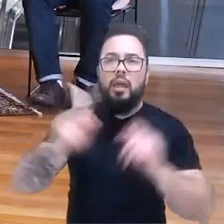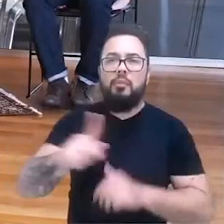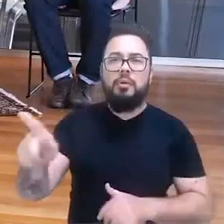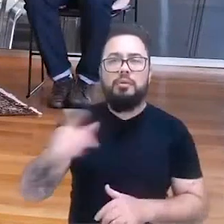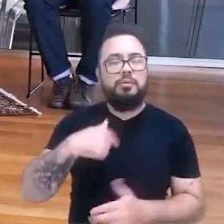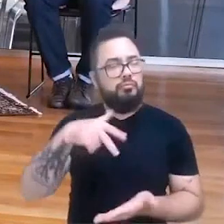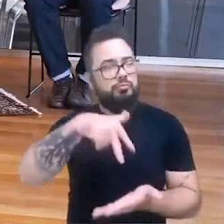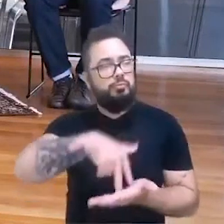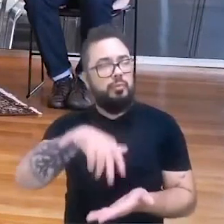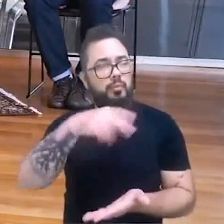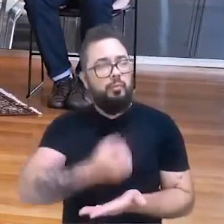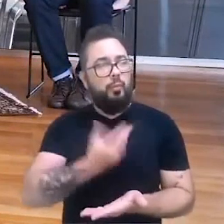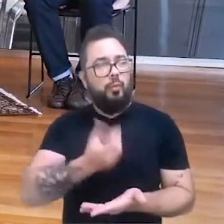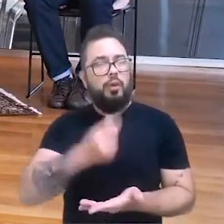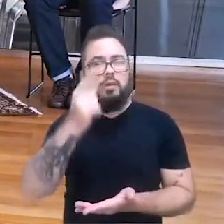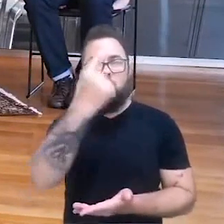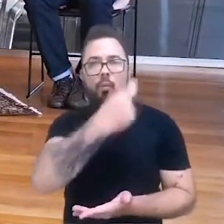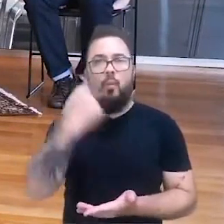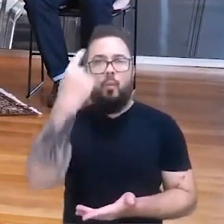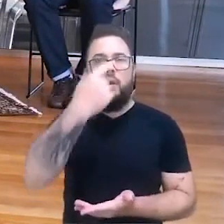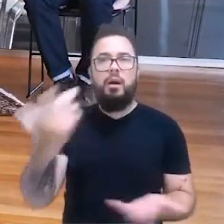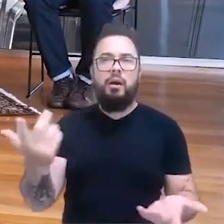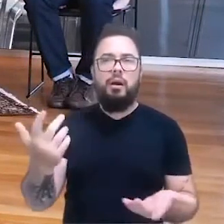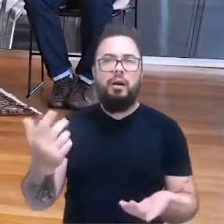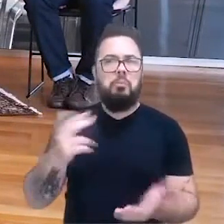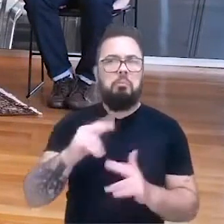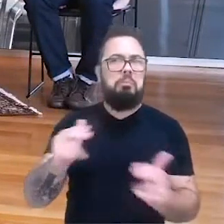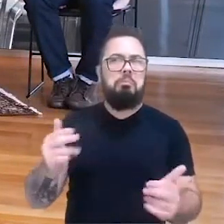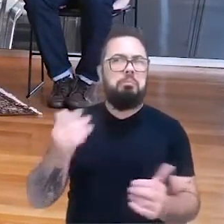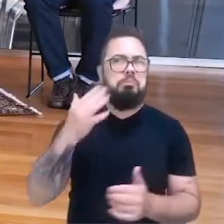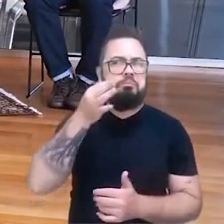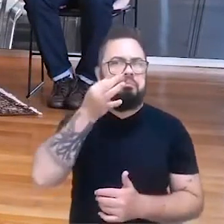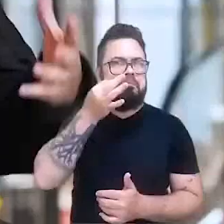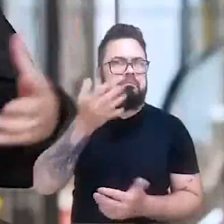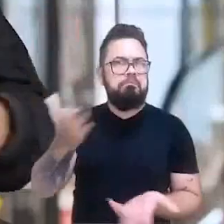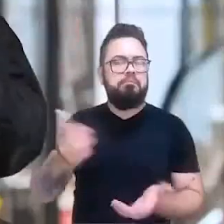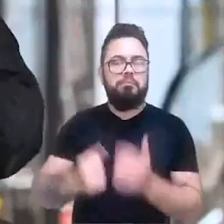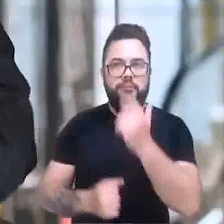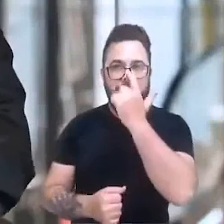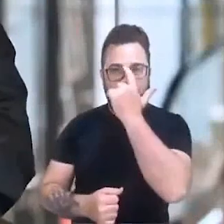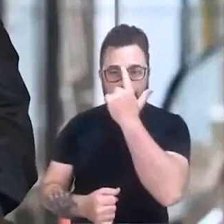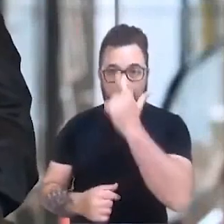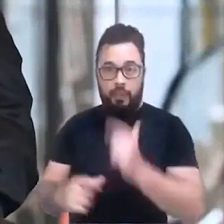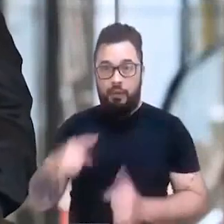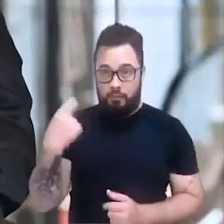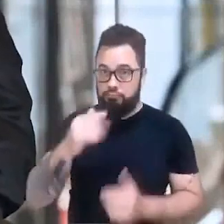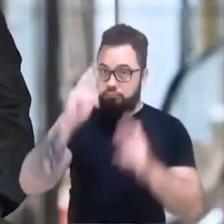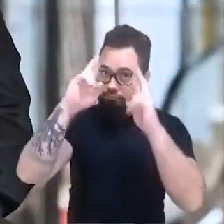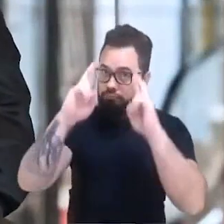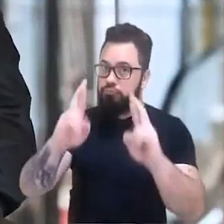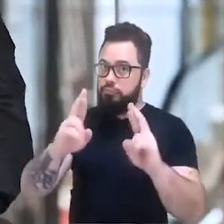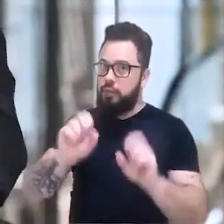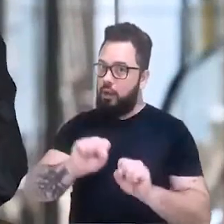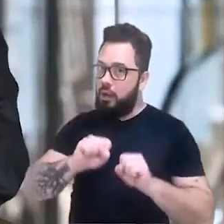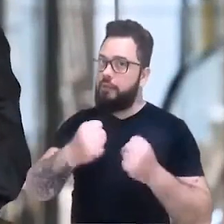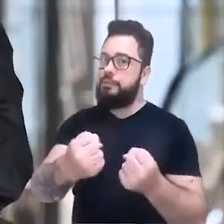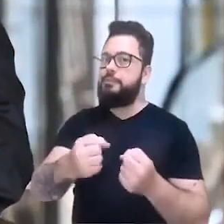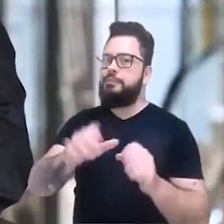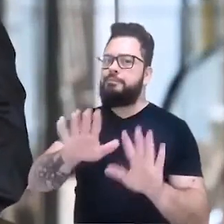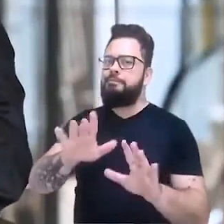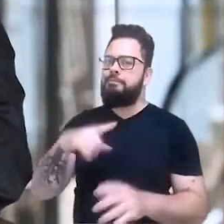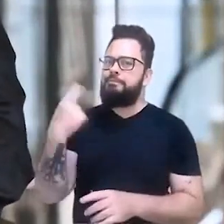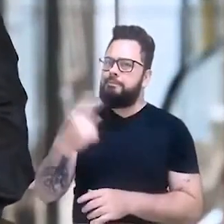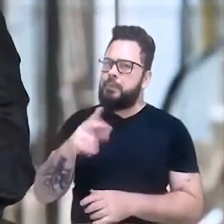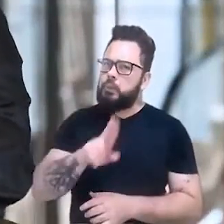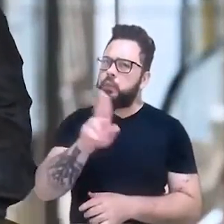protesto dos professores e falar, vou falar minha poesia durante uma hora, eu nunca vi, né? Então, assim, a gente respeita todas as lutas e tal, mas a gente já está nessa luta também da